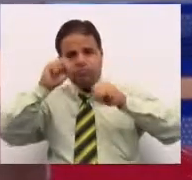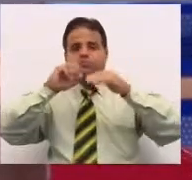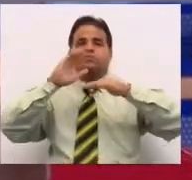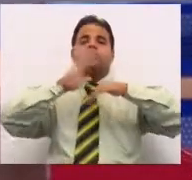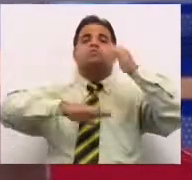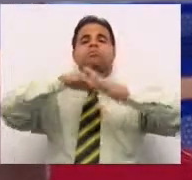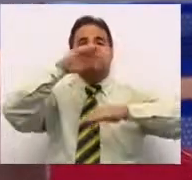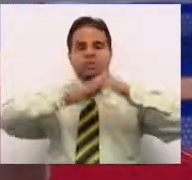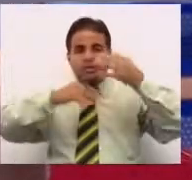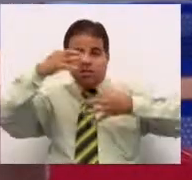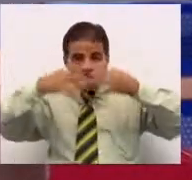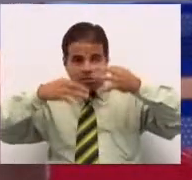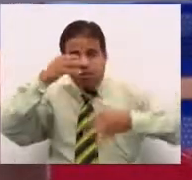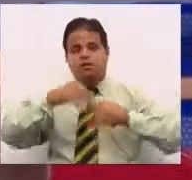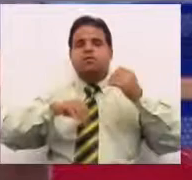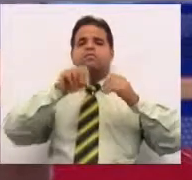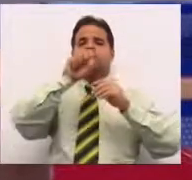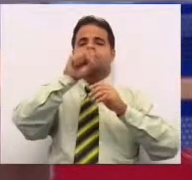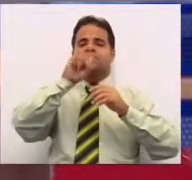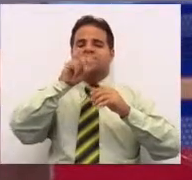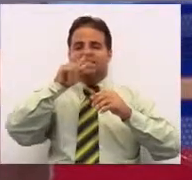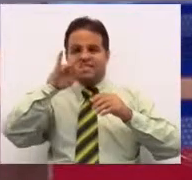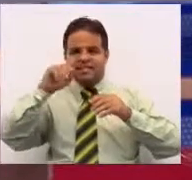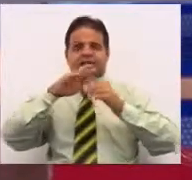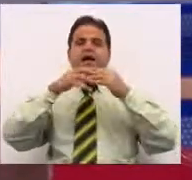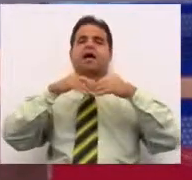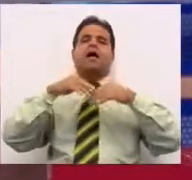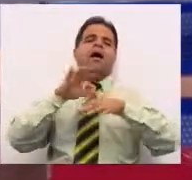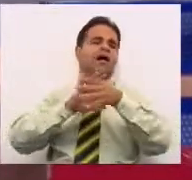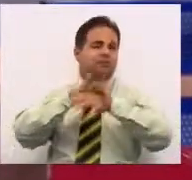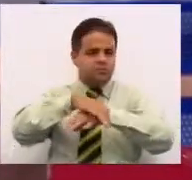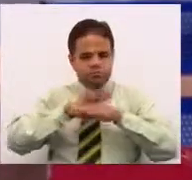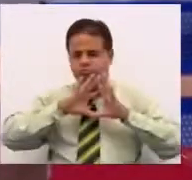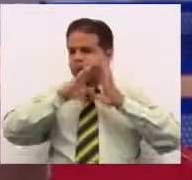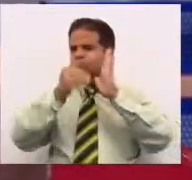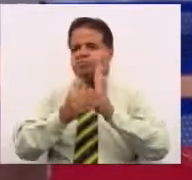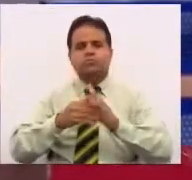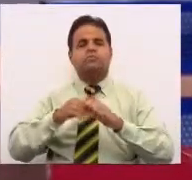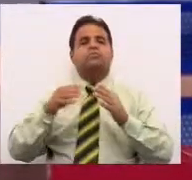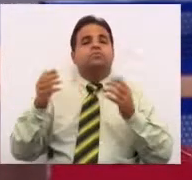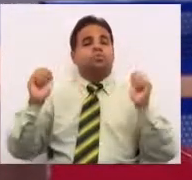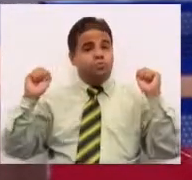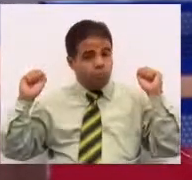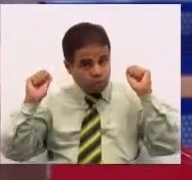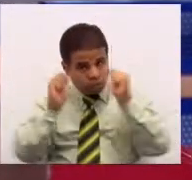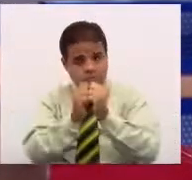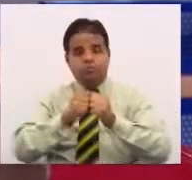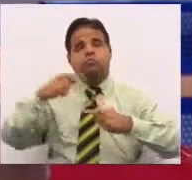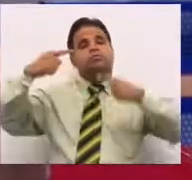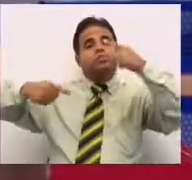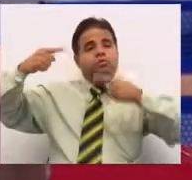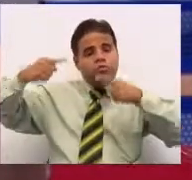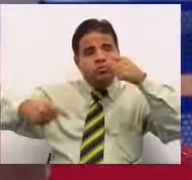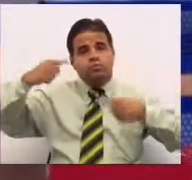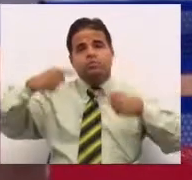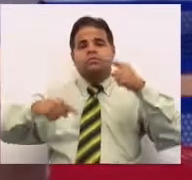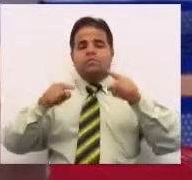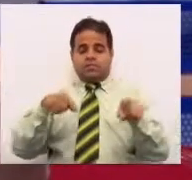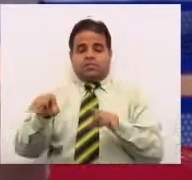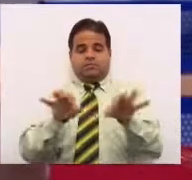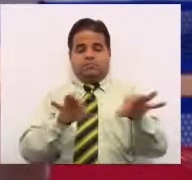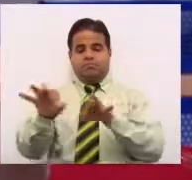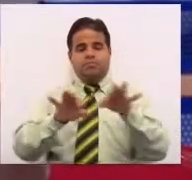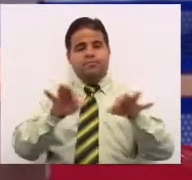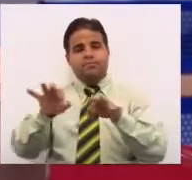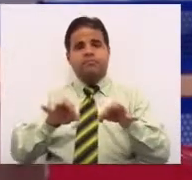sociedade civil no geral, sindicatos e assim por diante, CIESP, Agende, para nós juntamente discutirmos esse plano